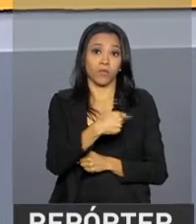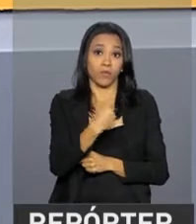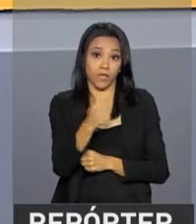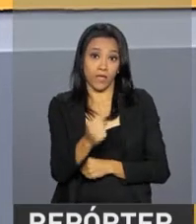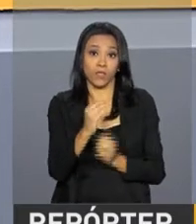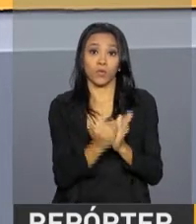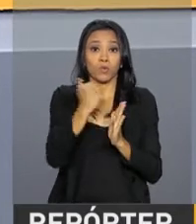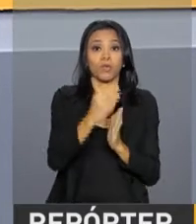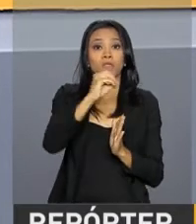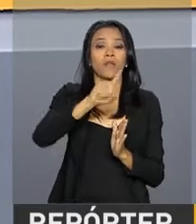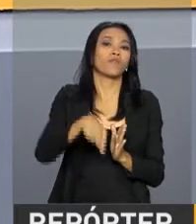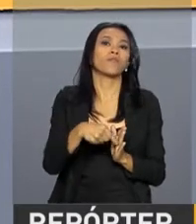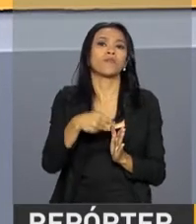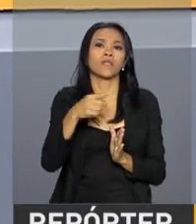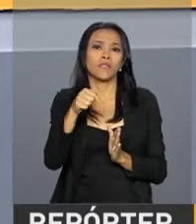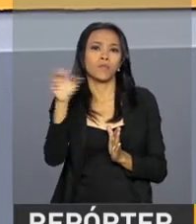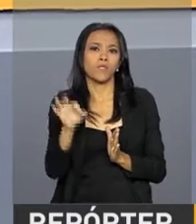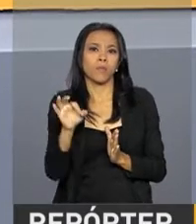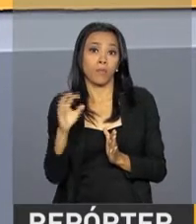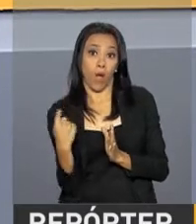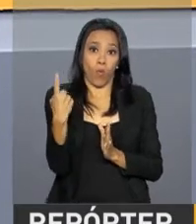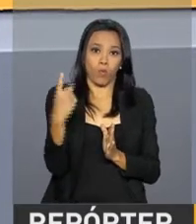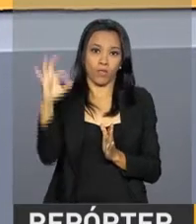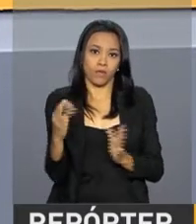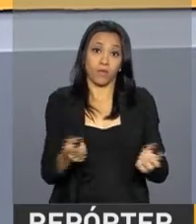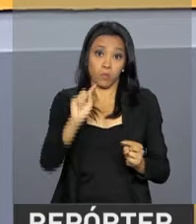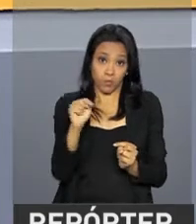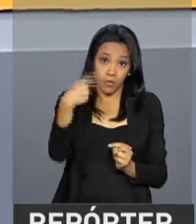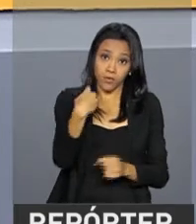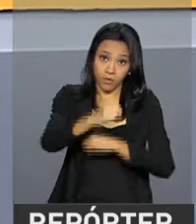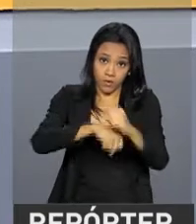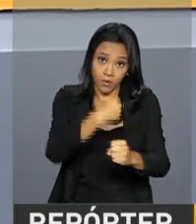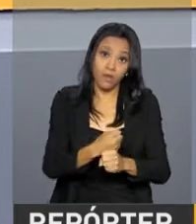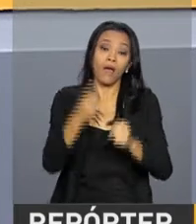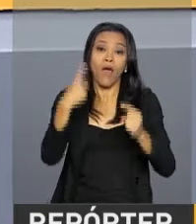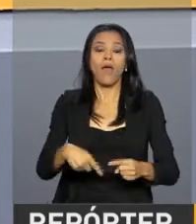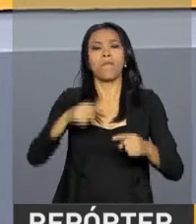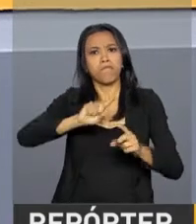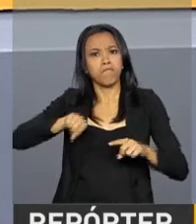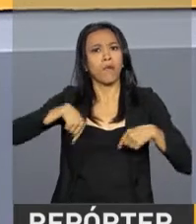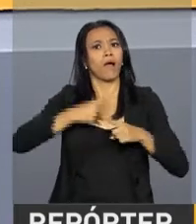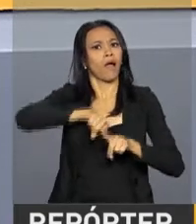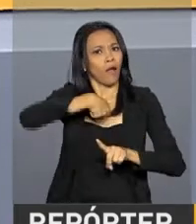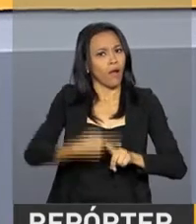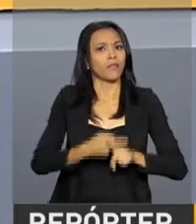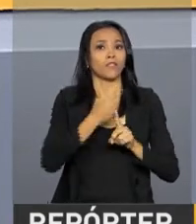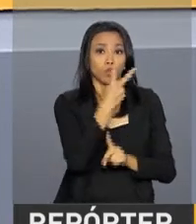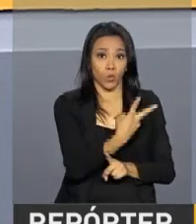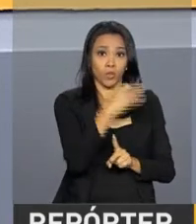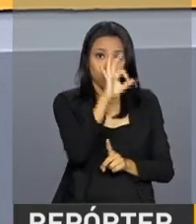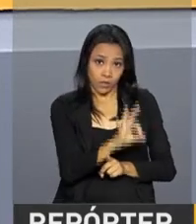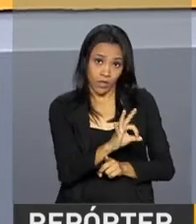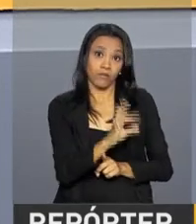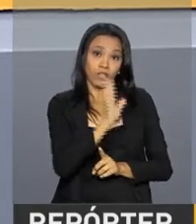de 0,7% para 1%. Já para o ano que vem, a estimativa é de uma expansão mais forte ainda, dos